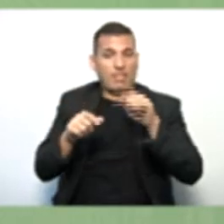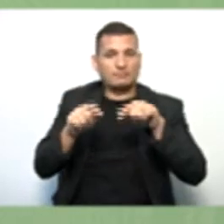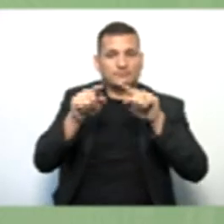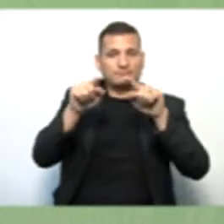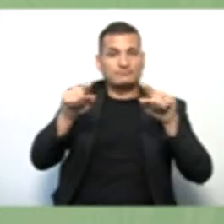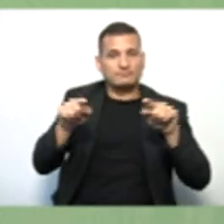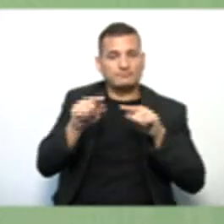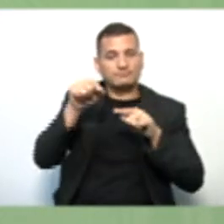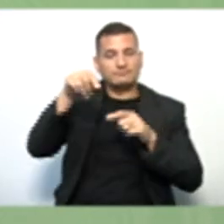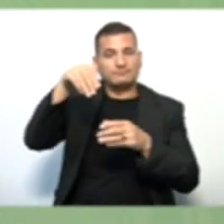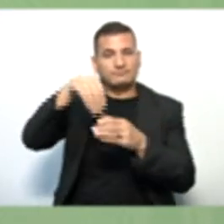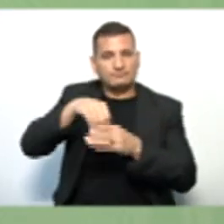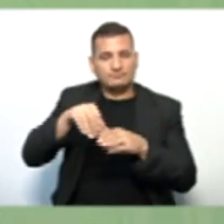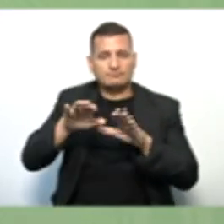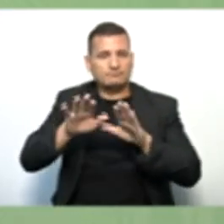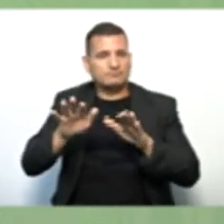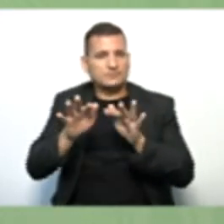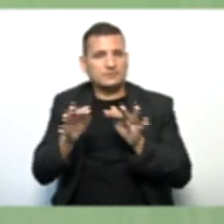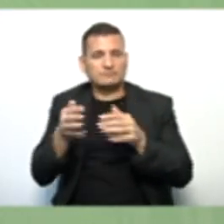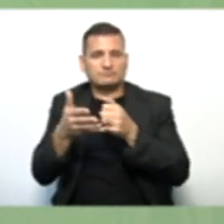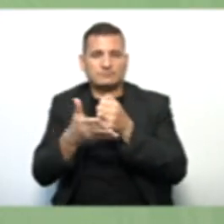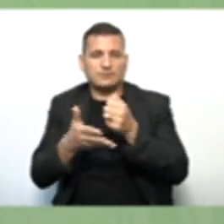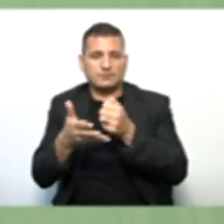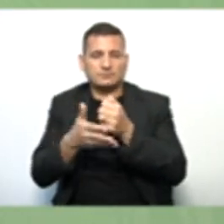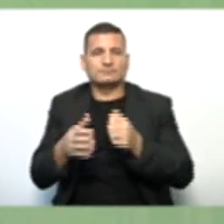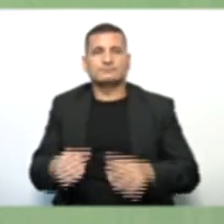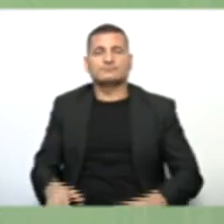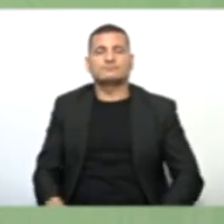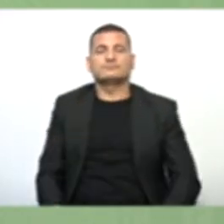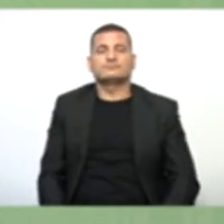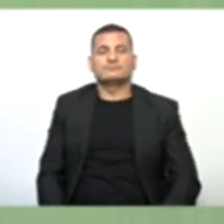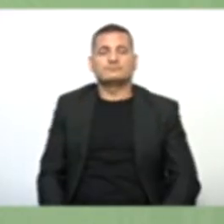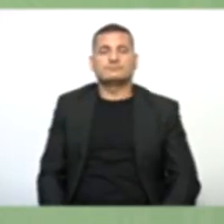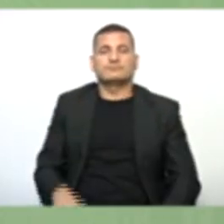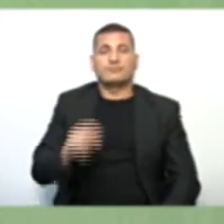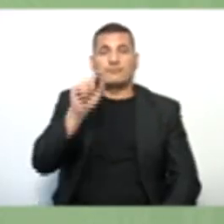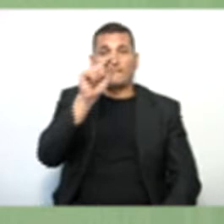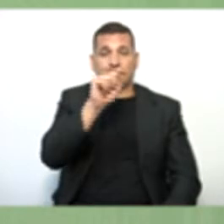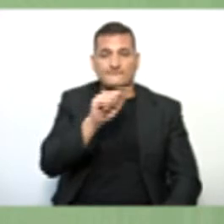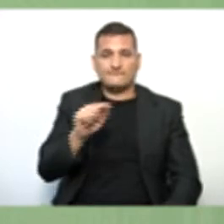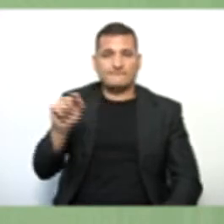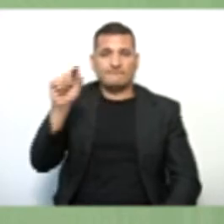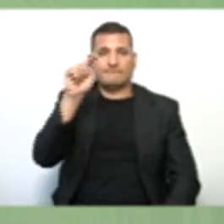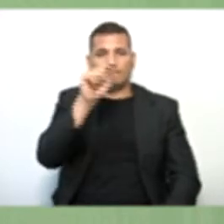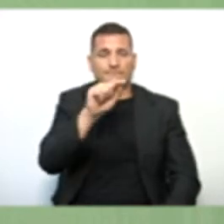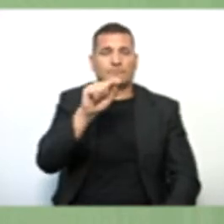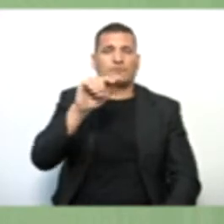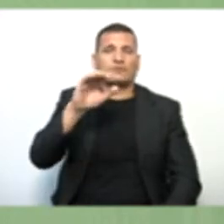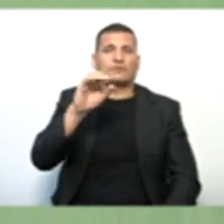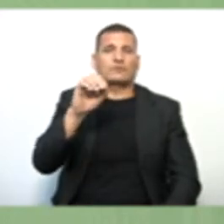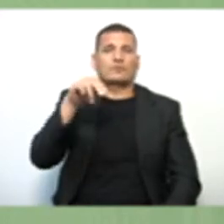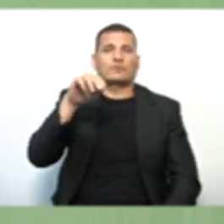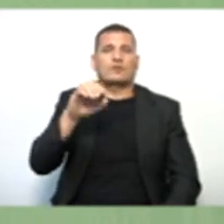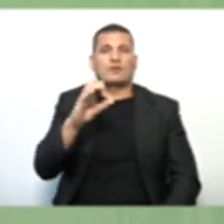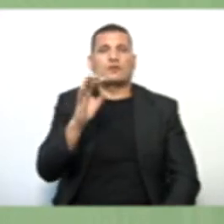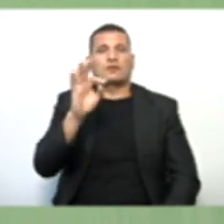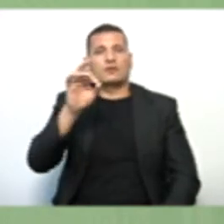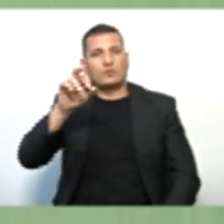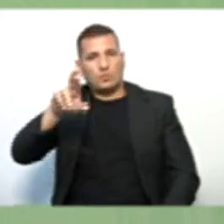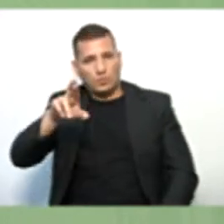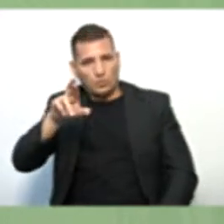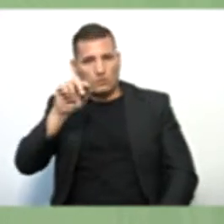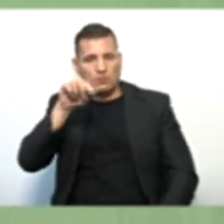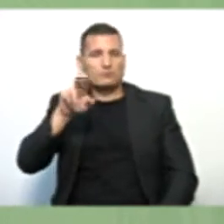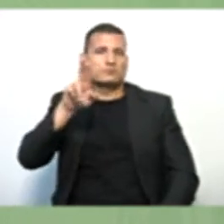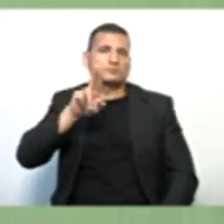bom? Muito simples, muito básico. Tá? O conector é utilizado quando precisamos dividir o